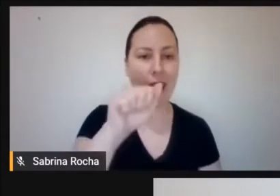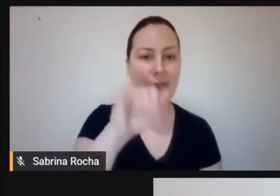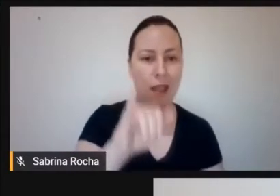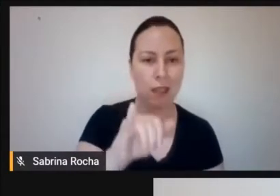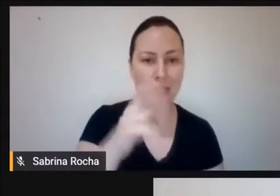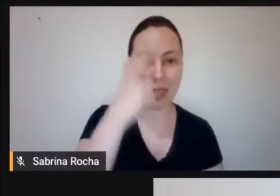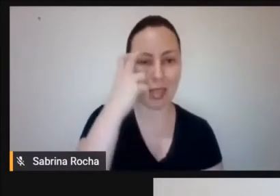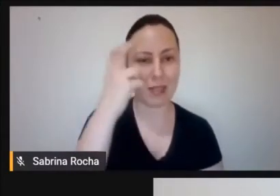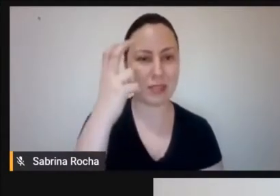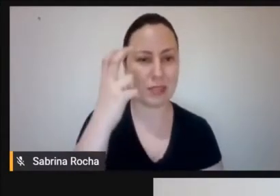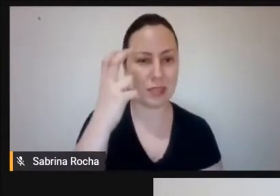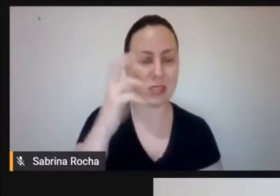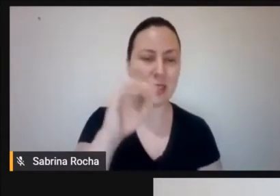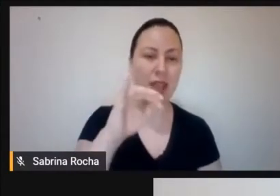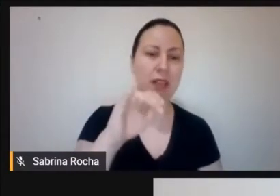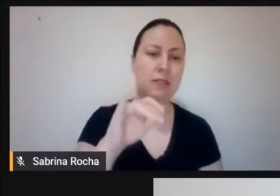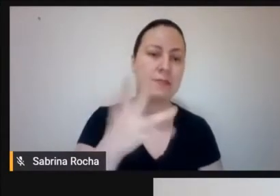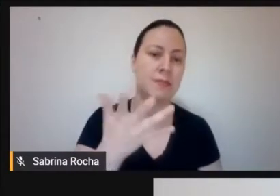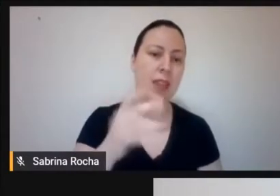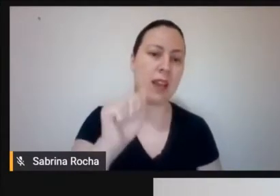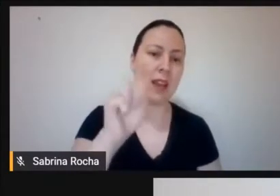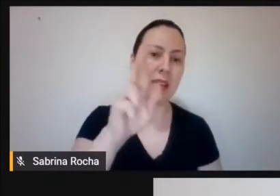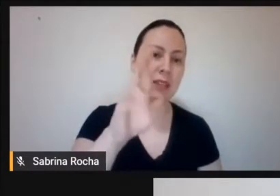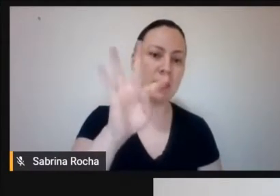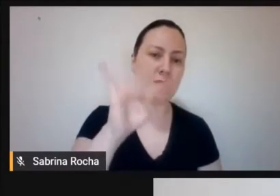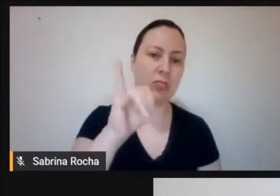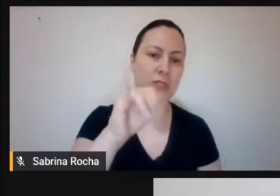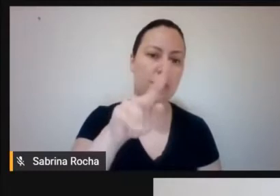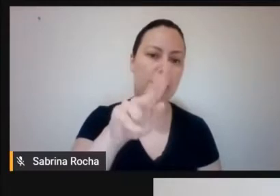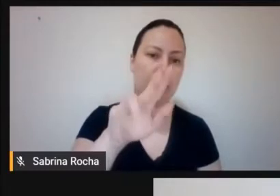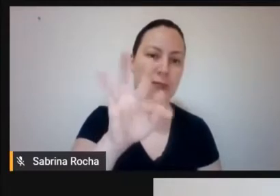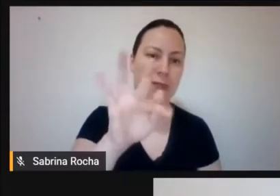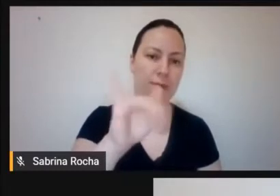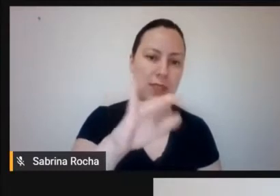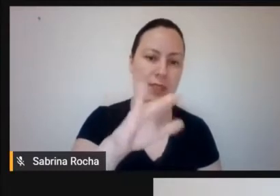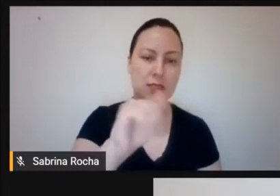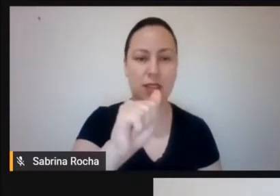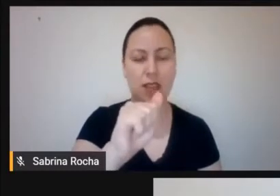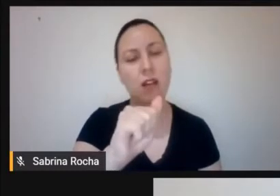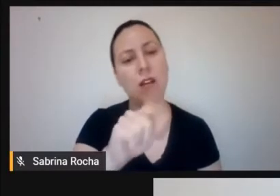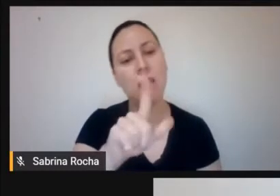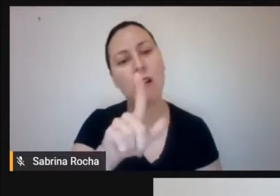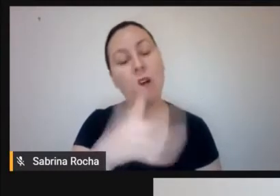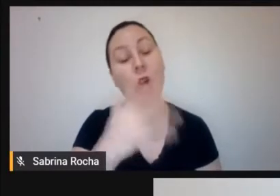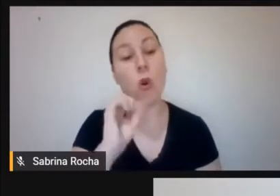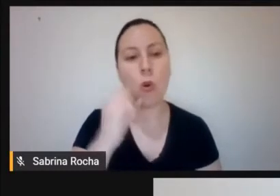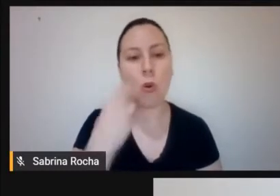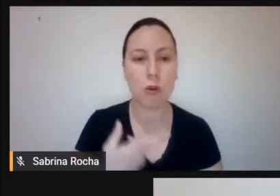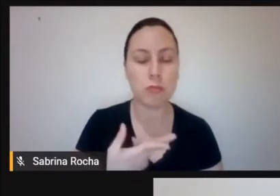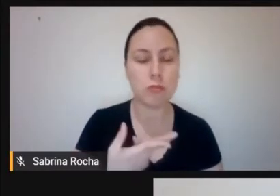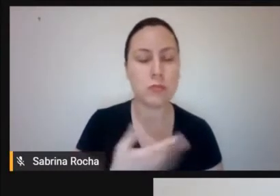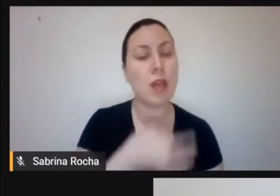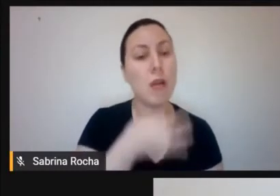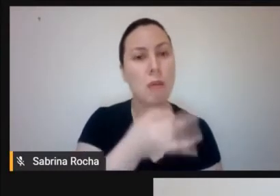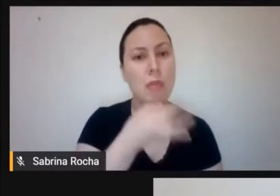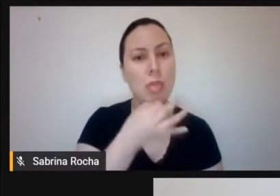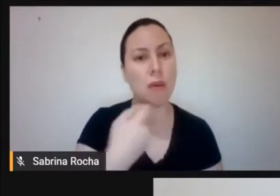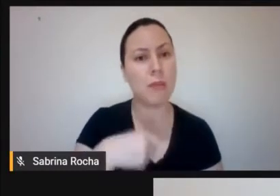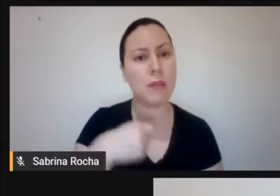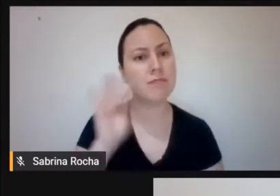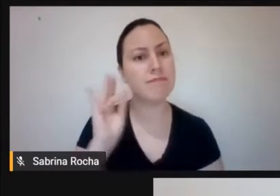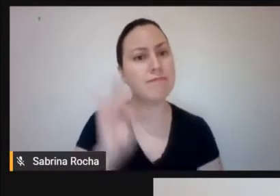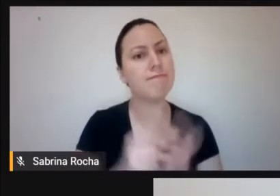nós vamos ser capazes de ter uma inteligência crítica em relação ao mundo virtual.